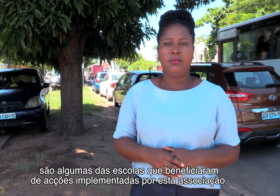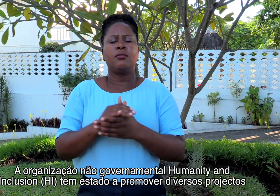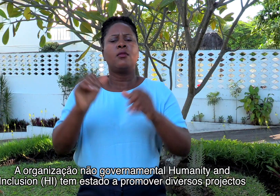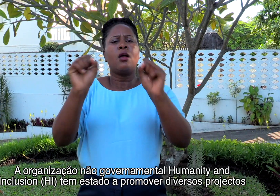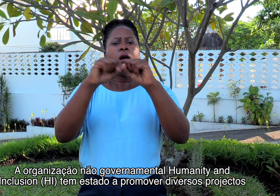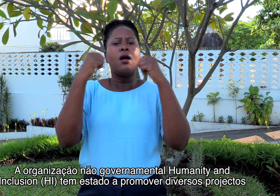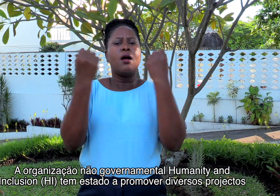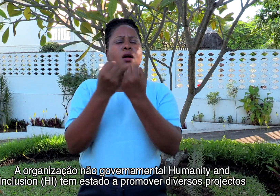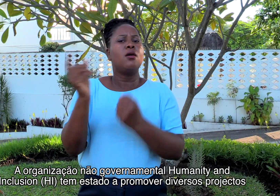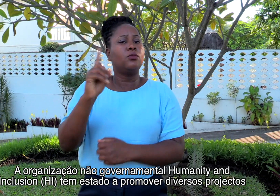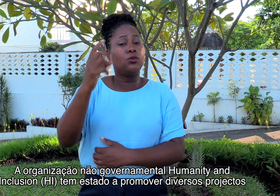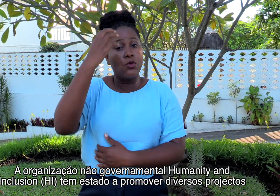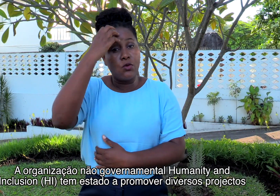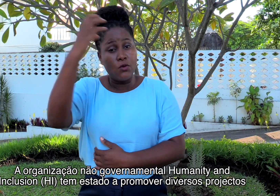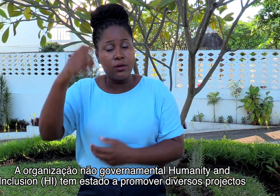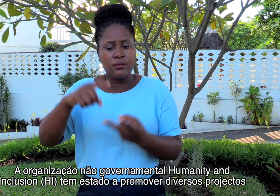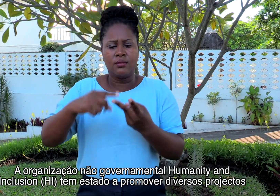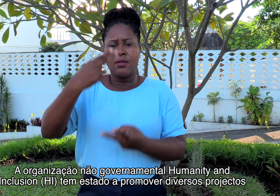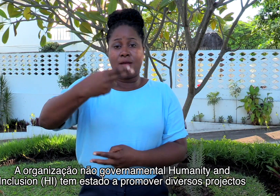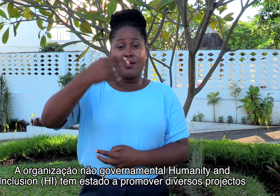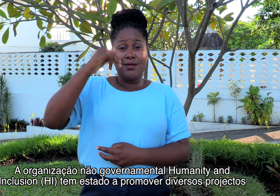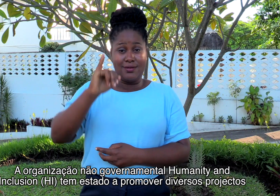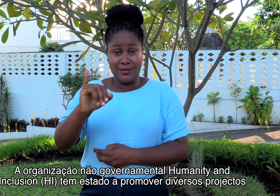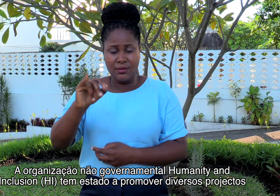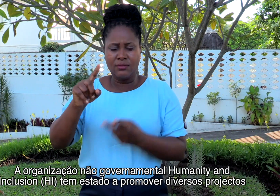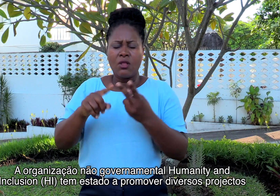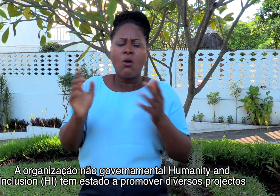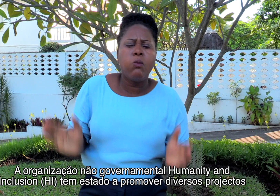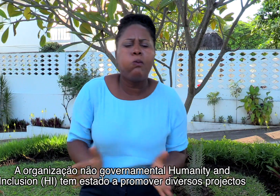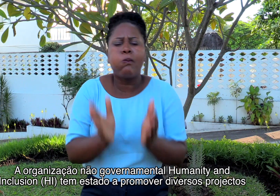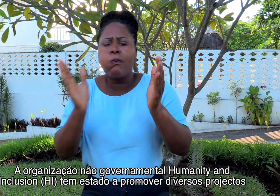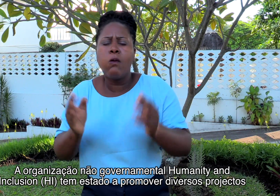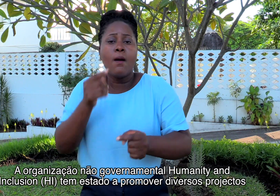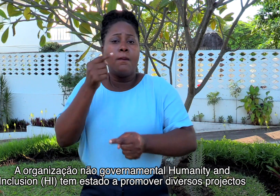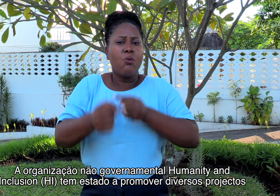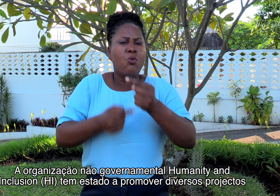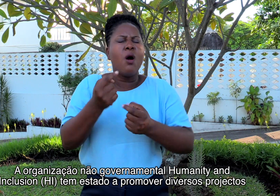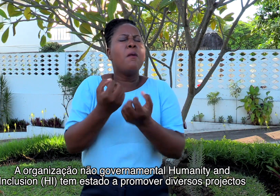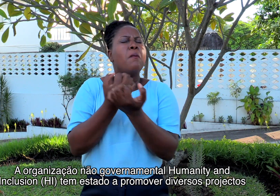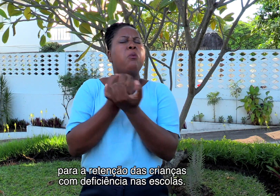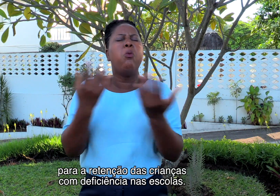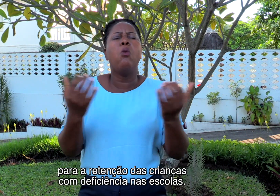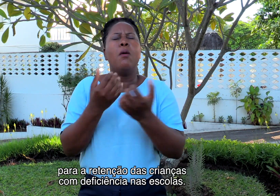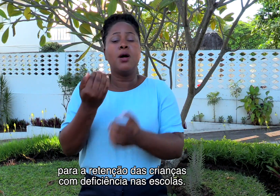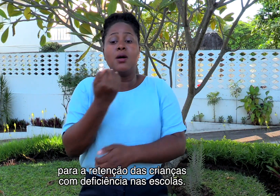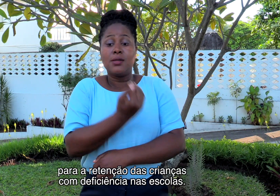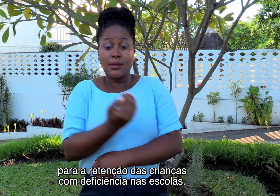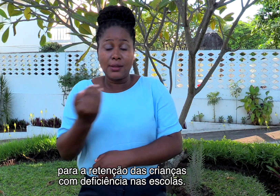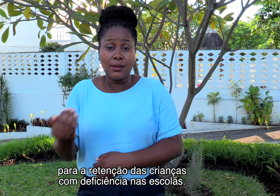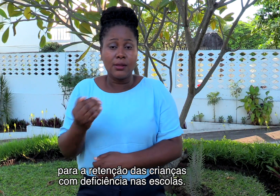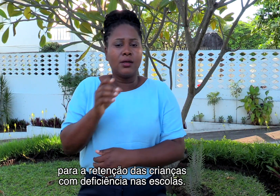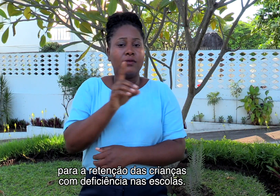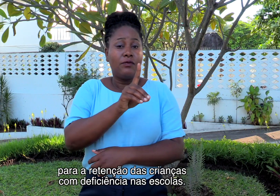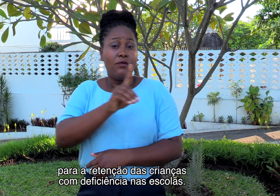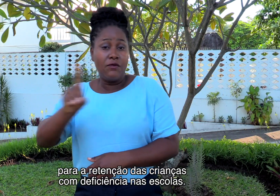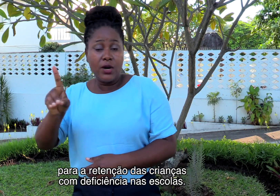A organização não governamental, Humanity and Inclusion, tem estado a promover diversos projetos para a retenção